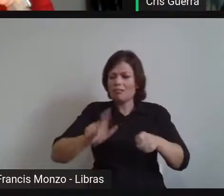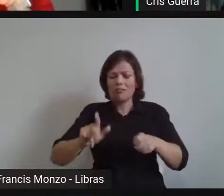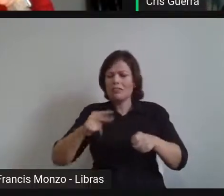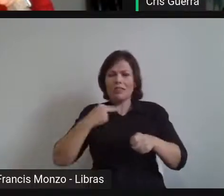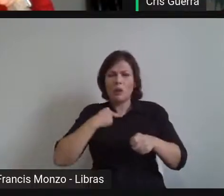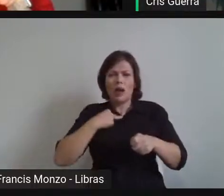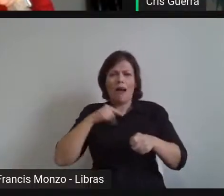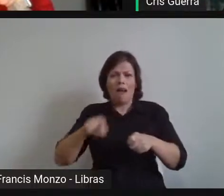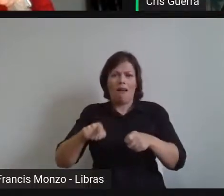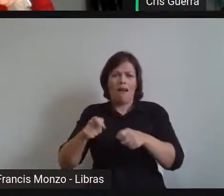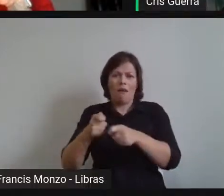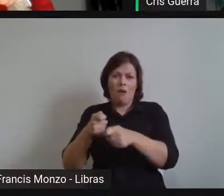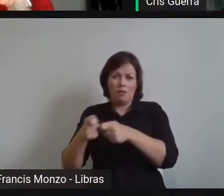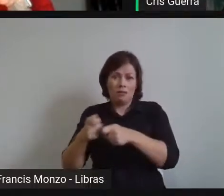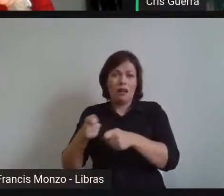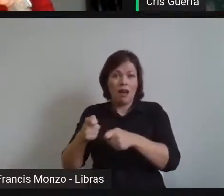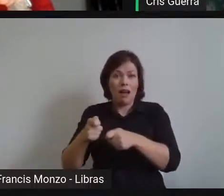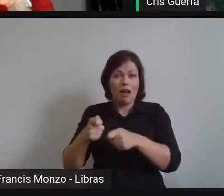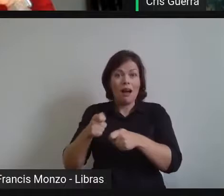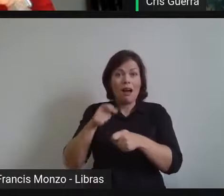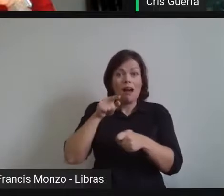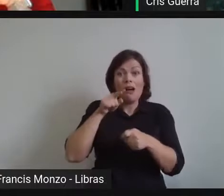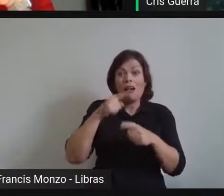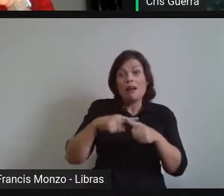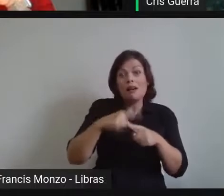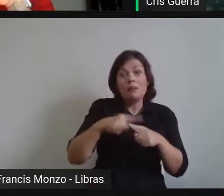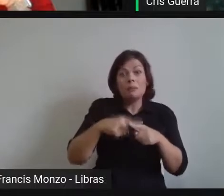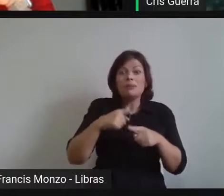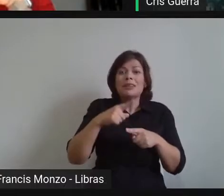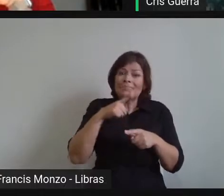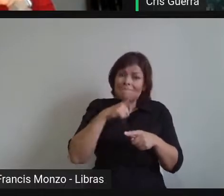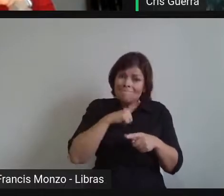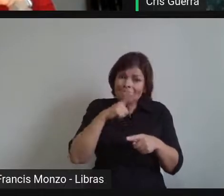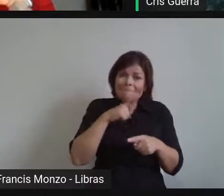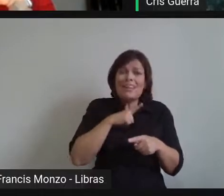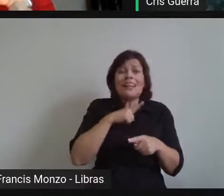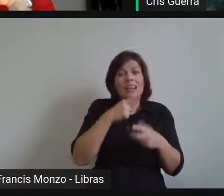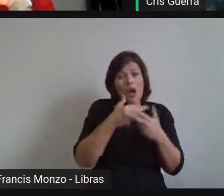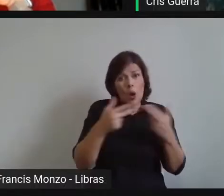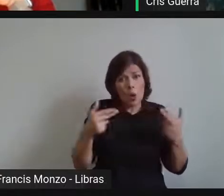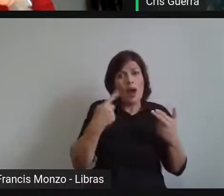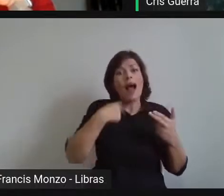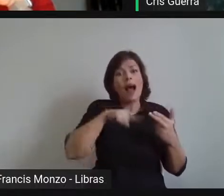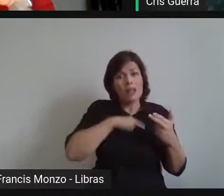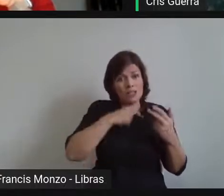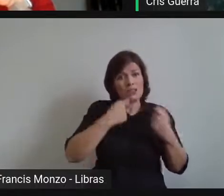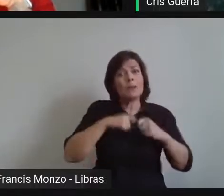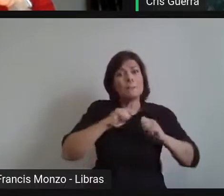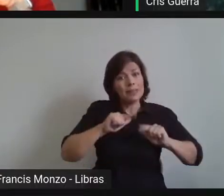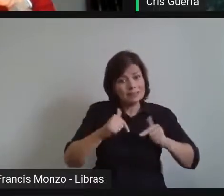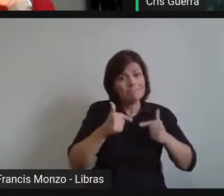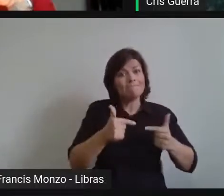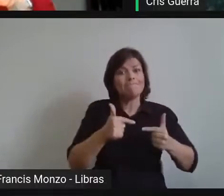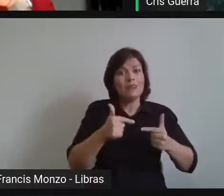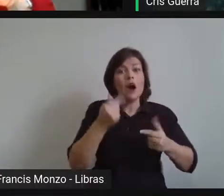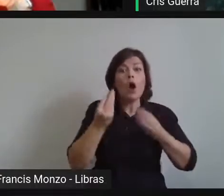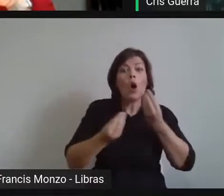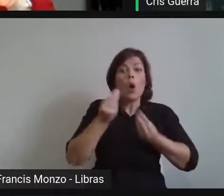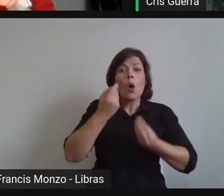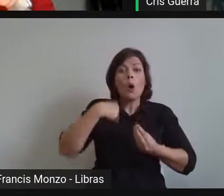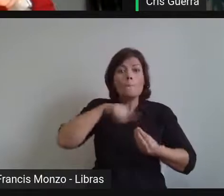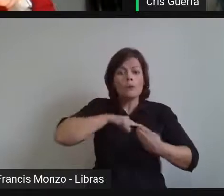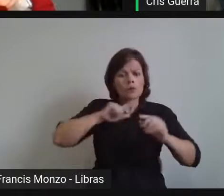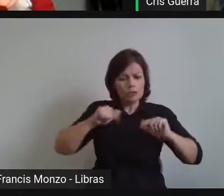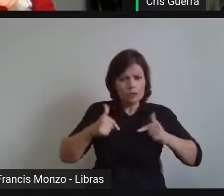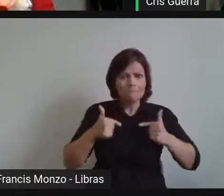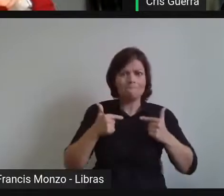controlar isso, você é vítima. Mas tem uma parte que depende da gente. A maneira de encarar as coisas faz toda a diferença, né? Mas eu não sou